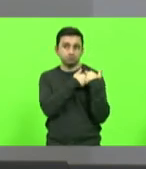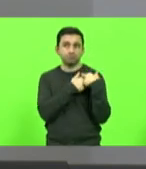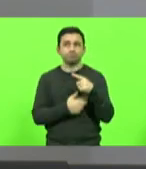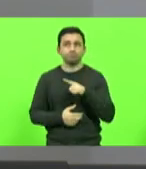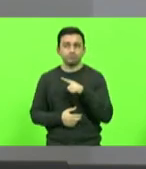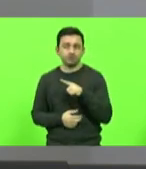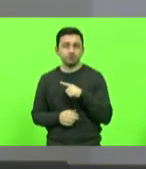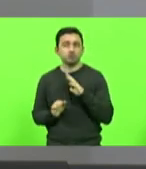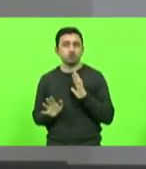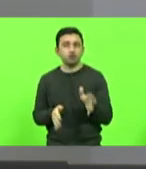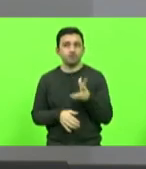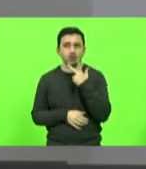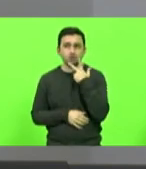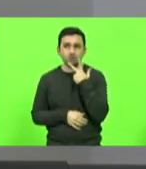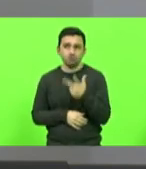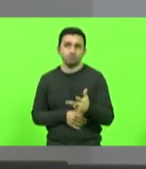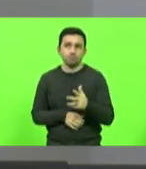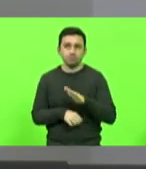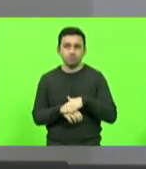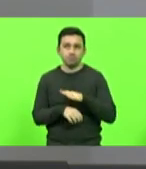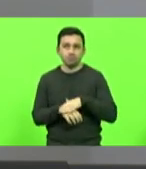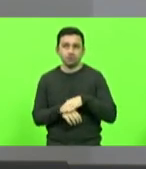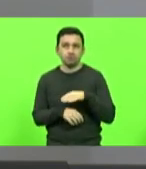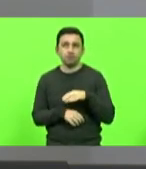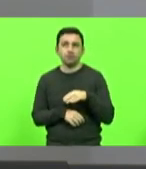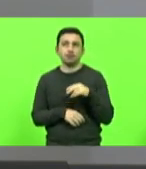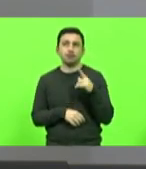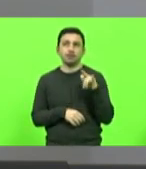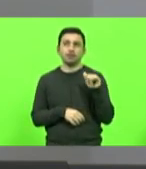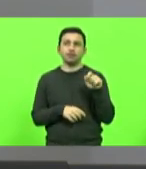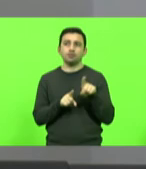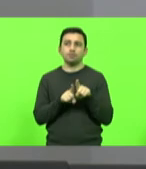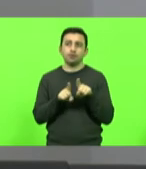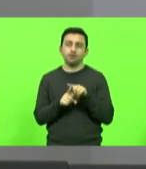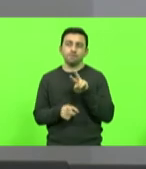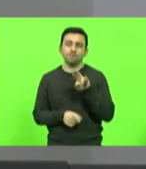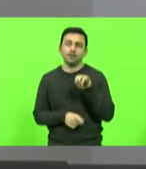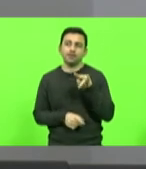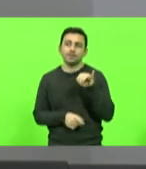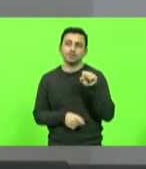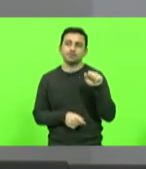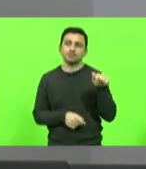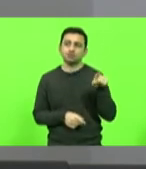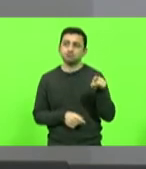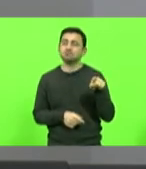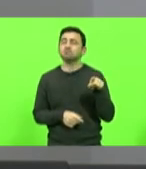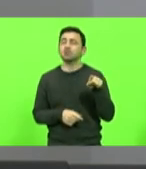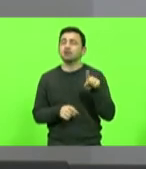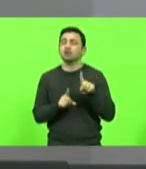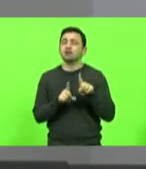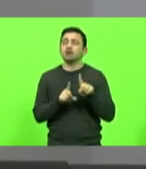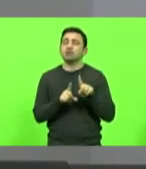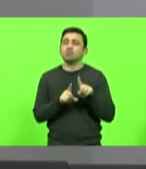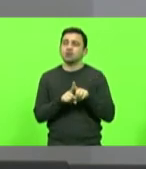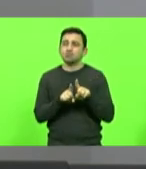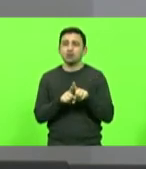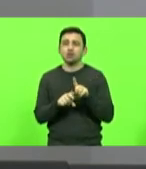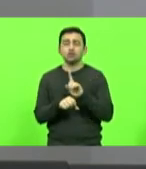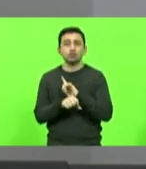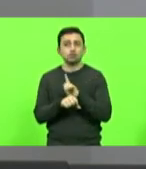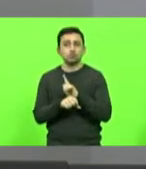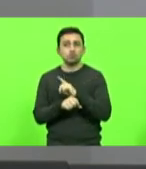foram ditas, tanto pela doutora Lia como pela doutora Vanessa, mas ao gestor público